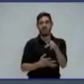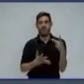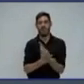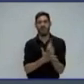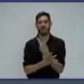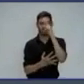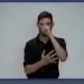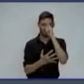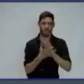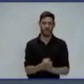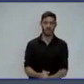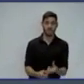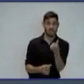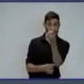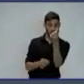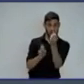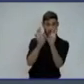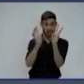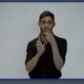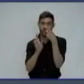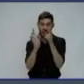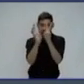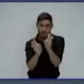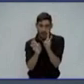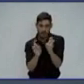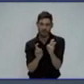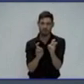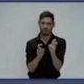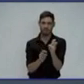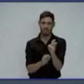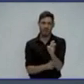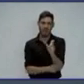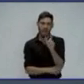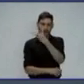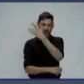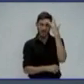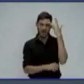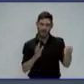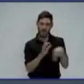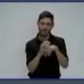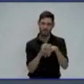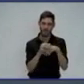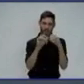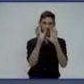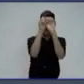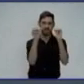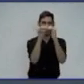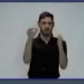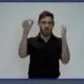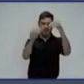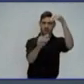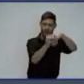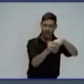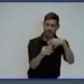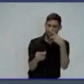Sexta afirmação, aspas, não é uma pessoa no Tribunal Superior Eleitoral que vai nos